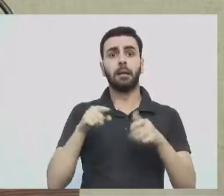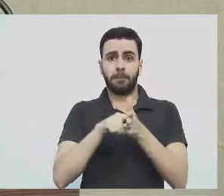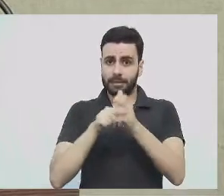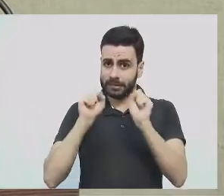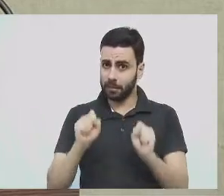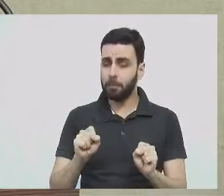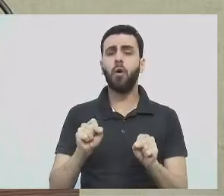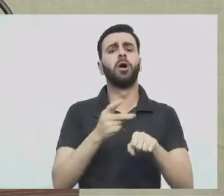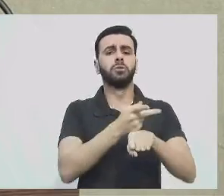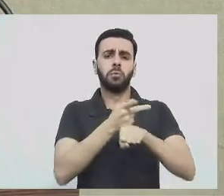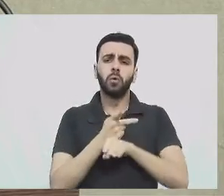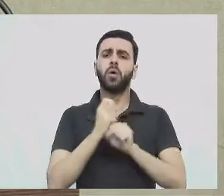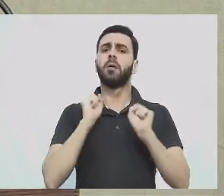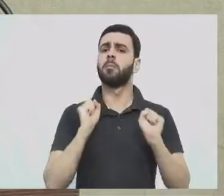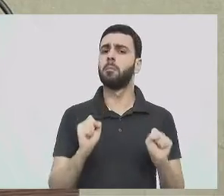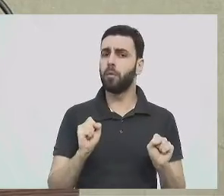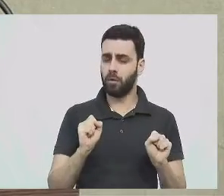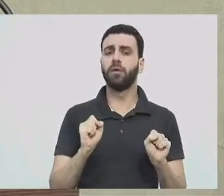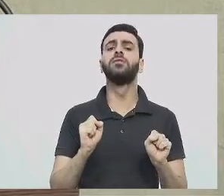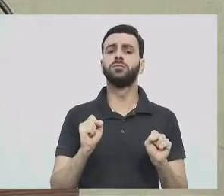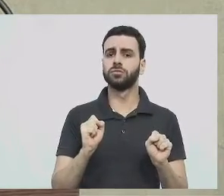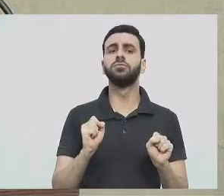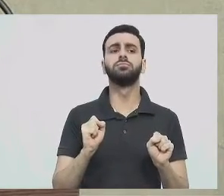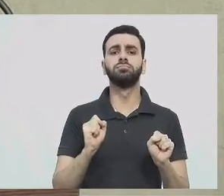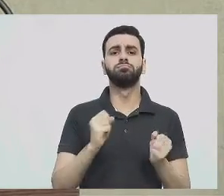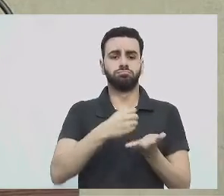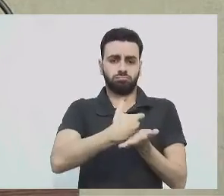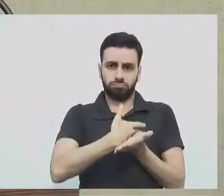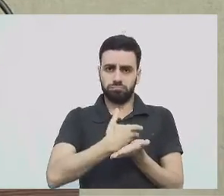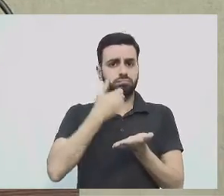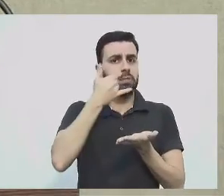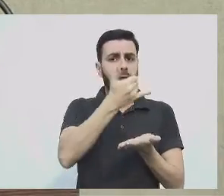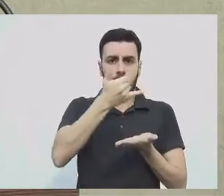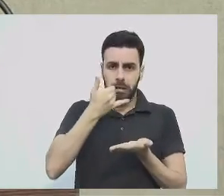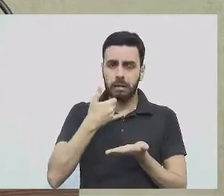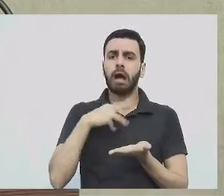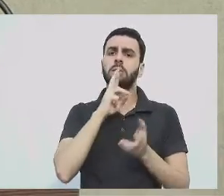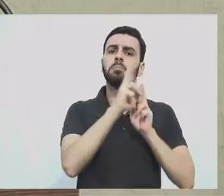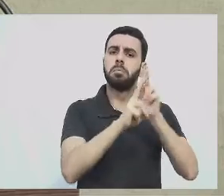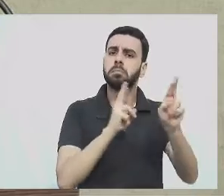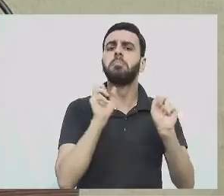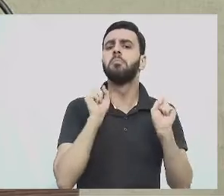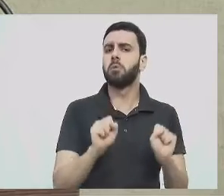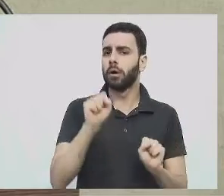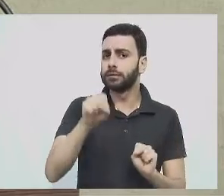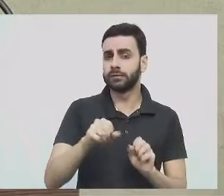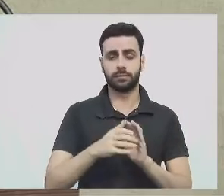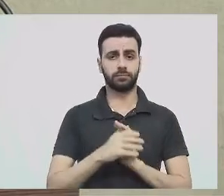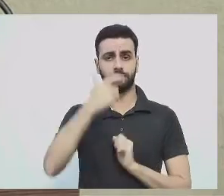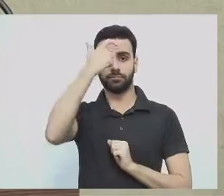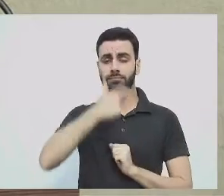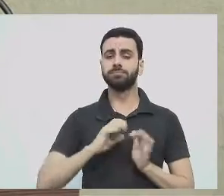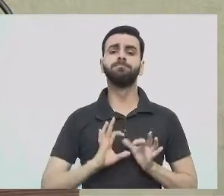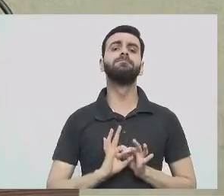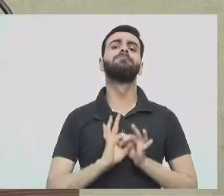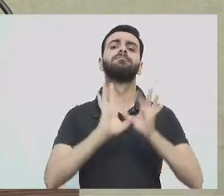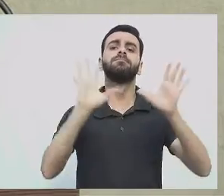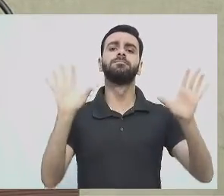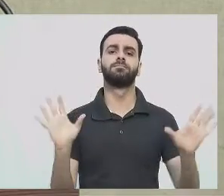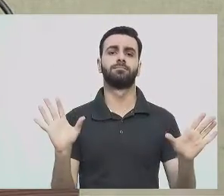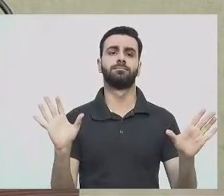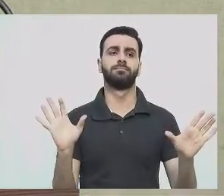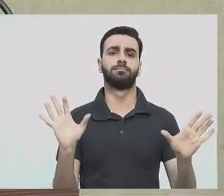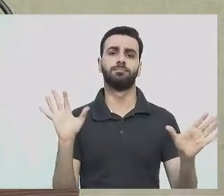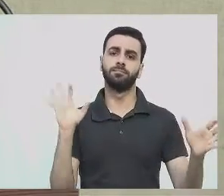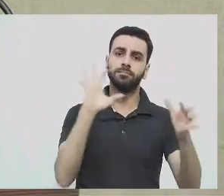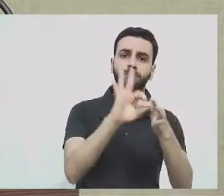987075770. Pode me procurar, retorno todos os telefonemas que não consigo atender. E estou aí à disposição do